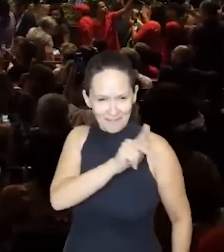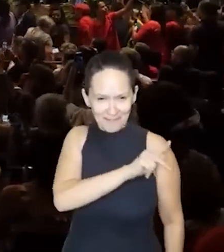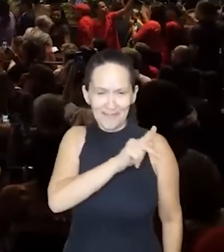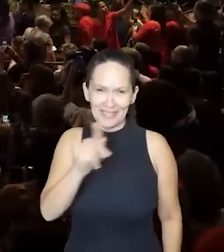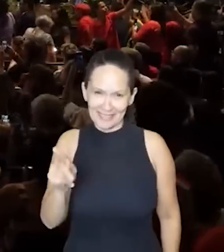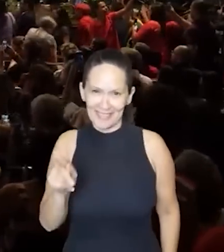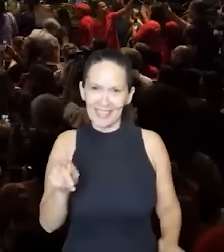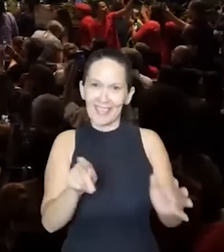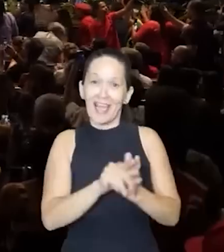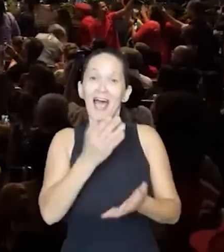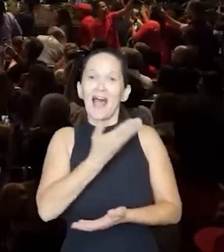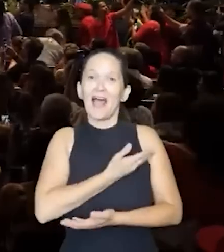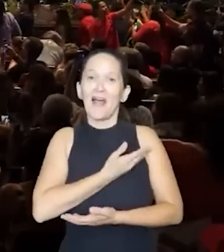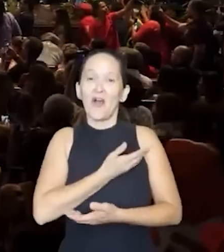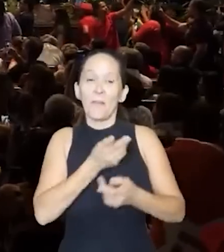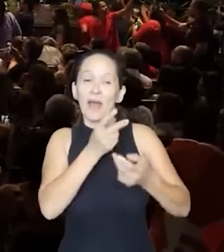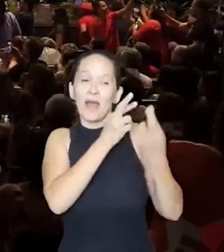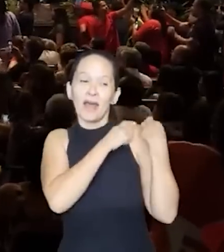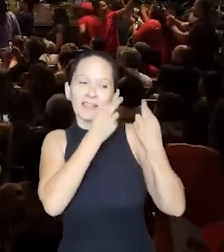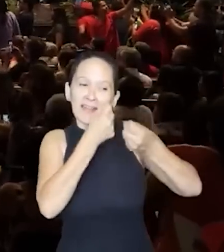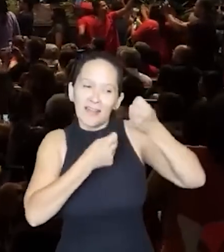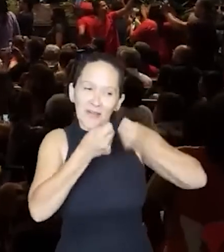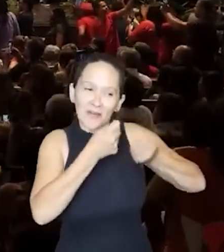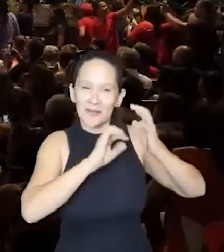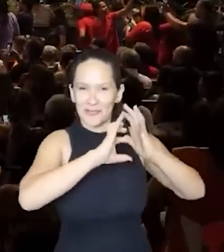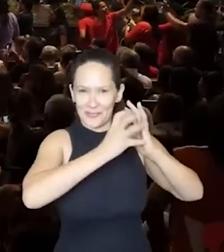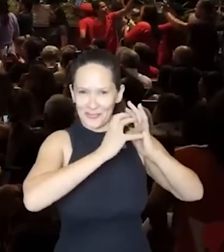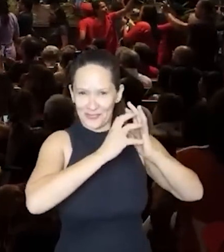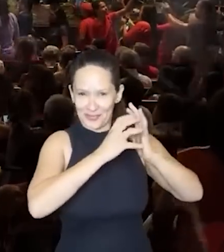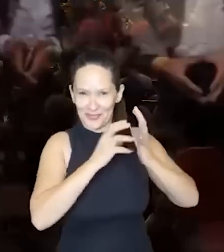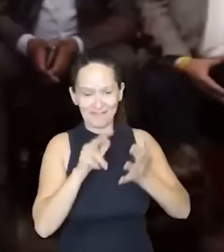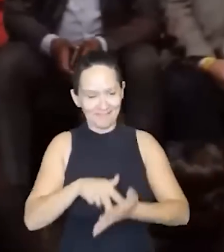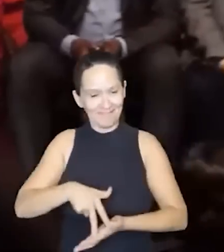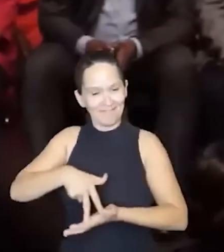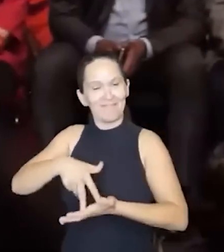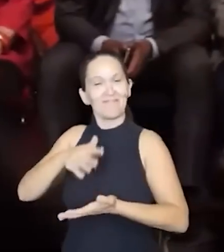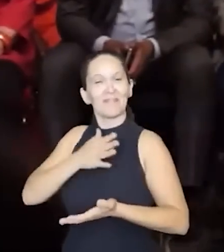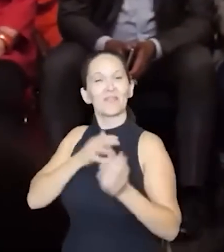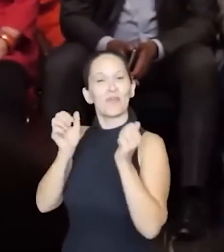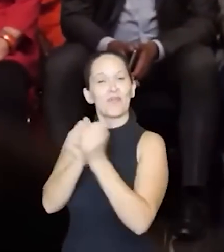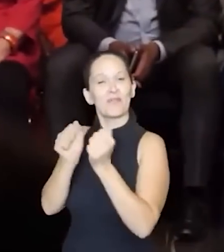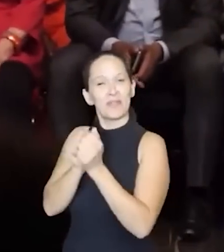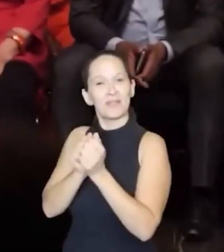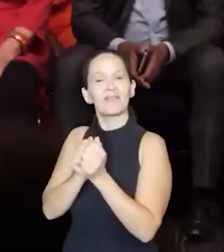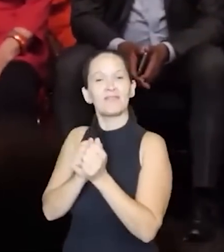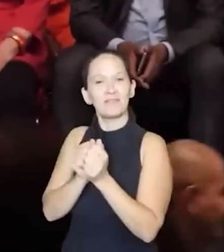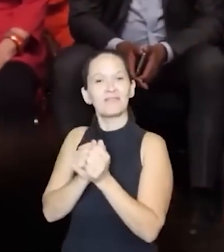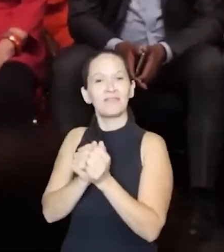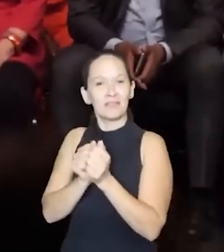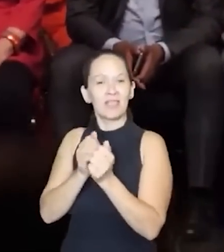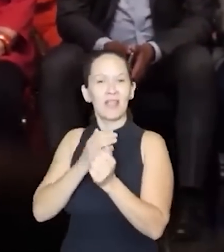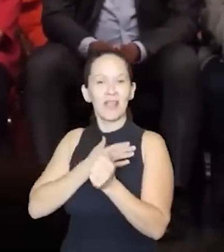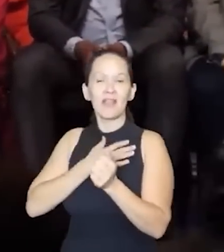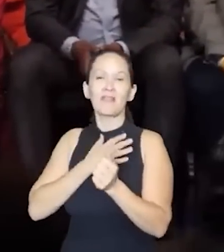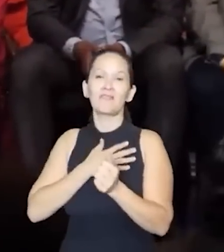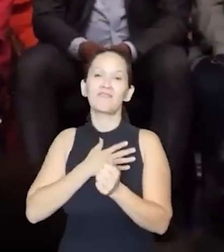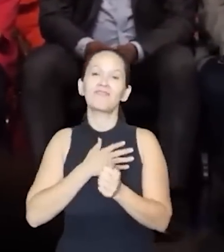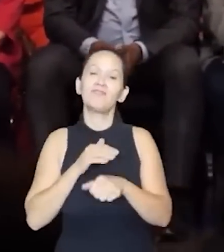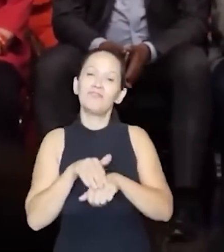companheira tesoureira do nosso partido, para vir aqui na minha frente, que eu vou...